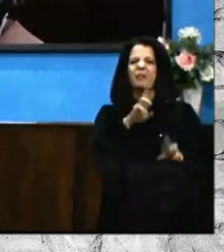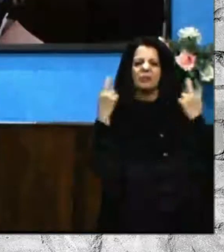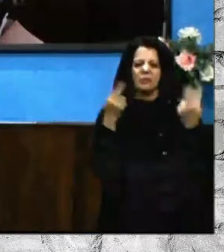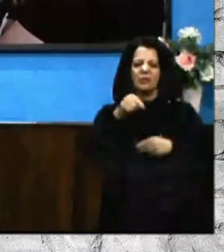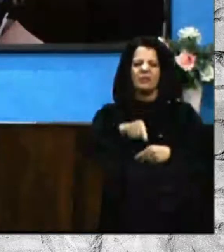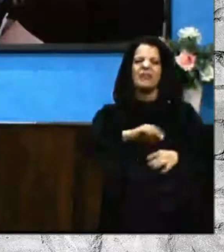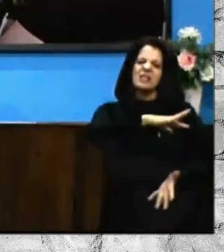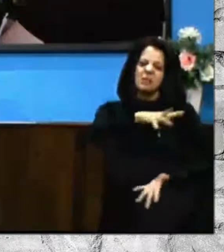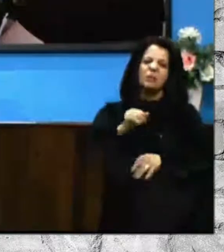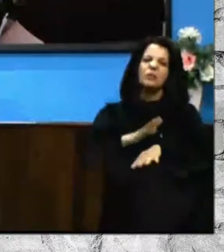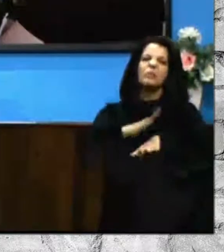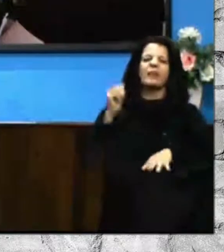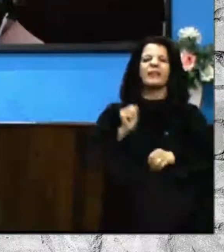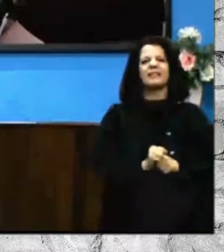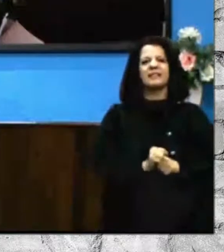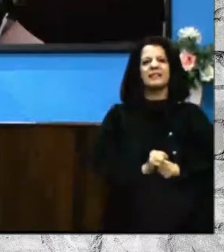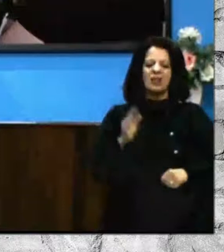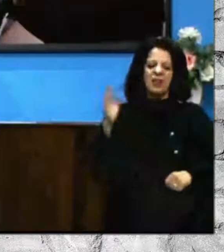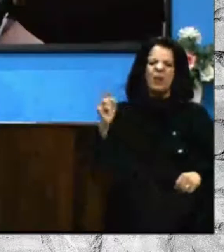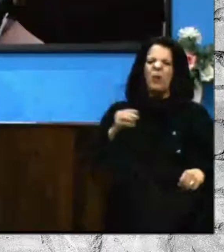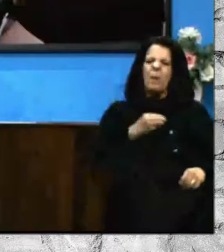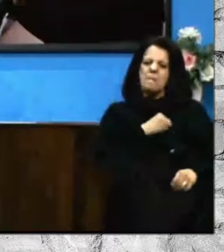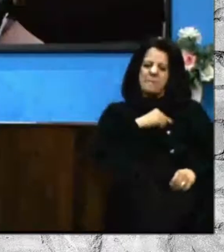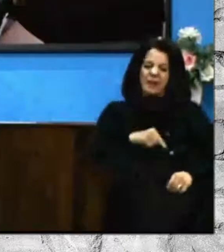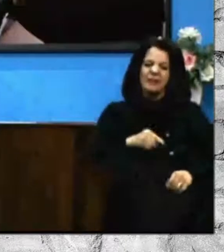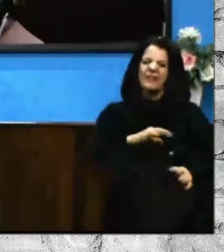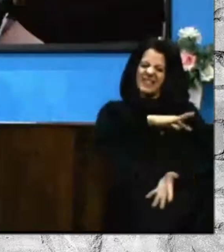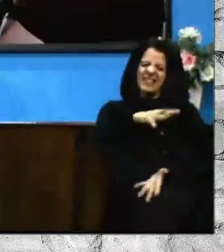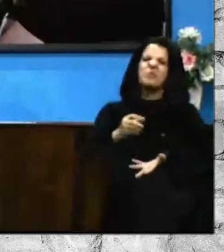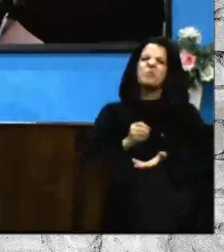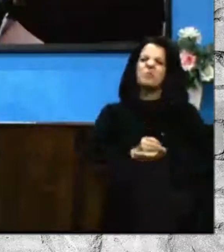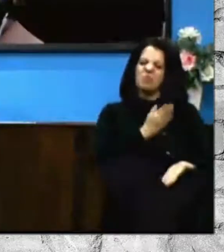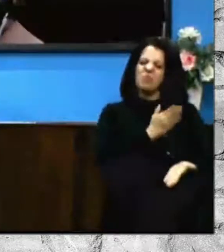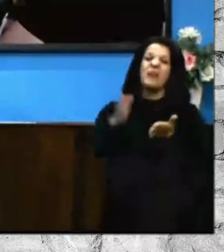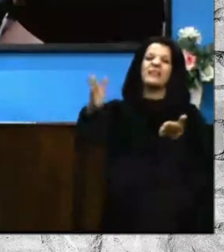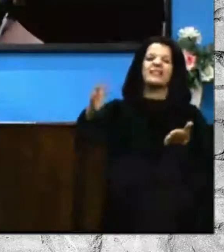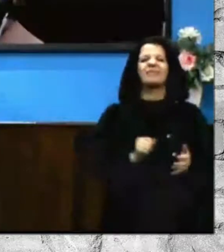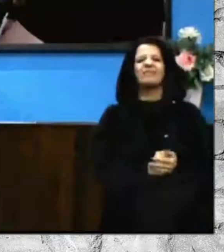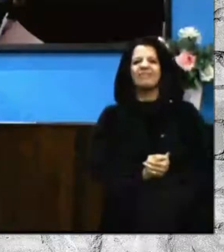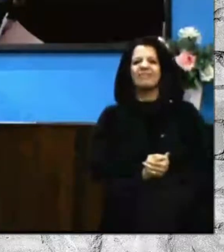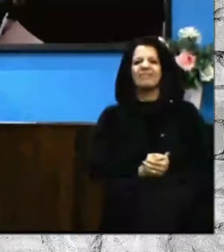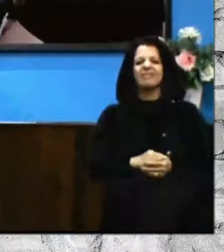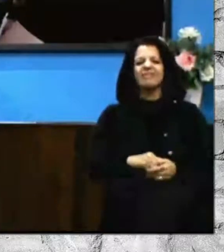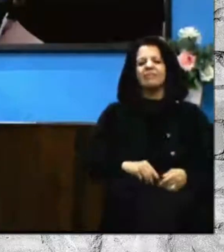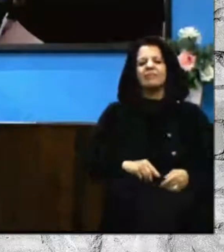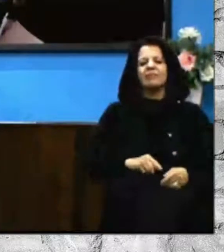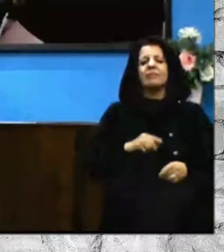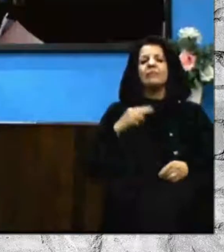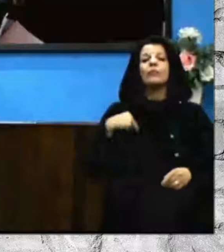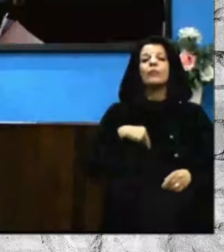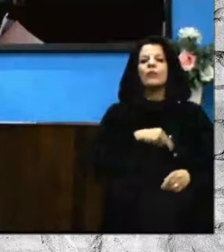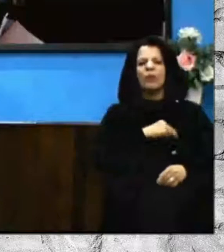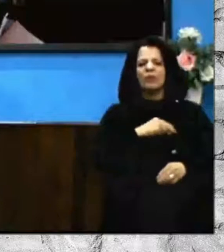As mazelas deste mundo passam. Somos herdeiros de Deus, co-herdeiros com Cristo. O céu,